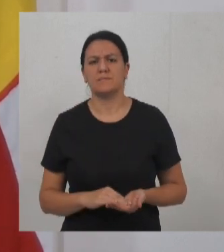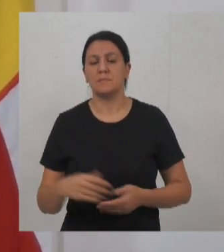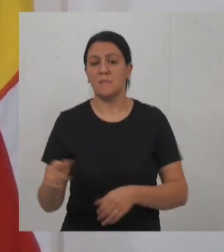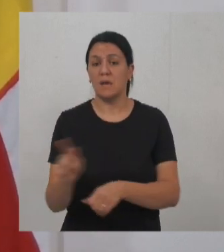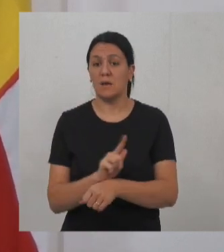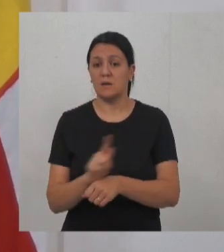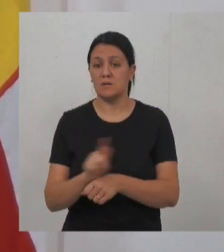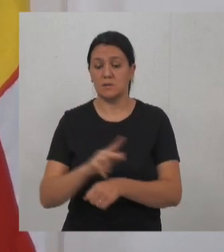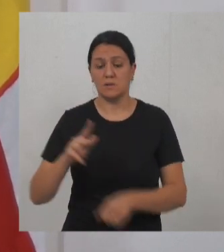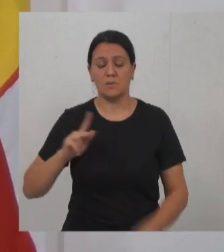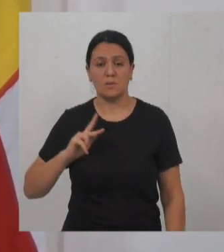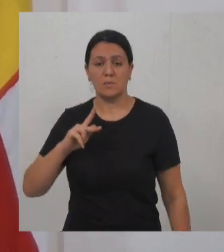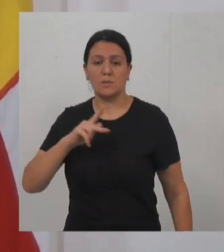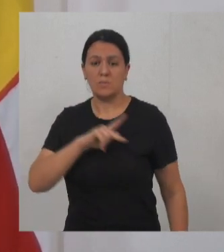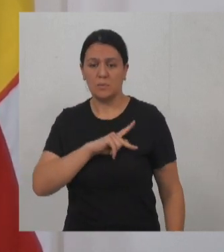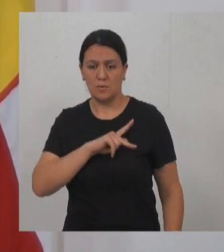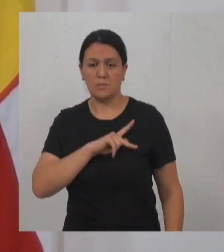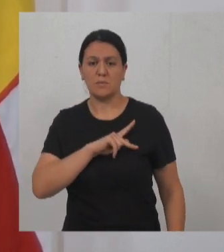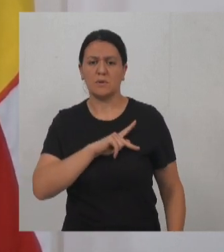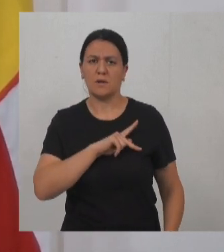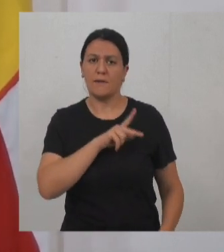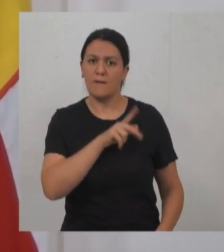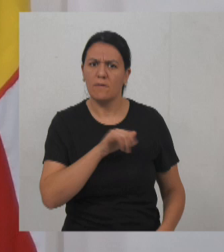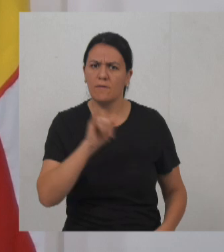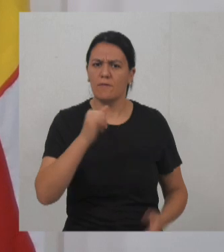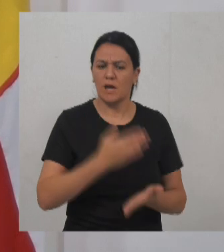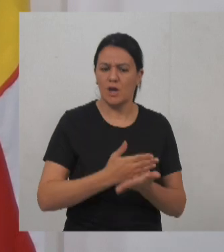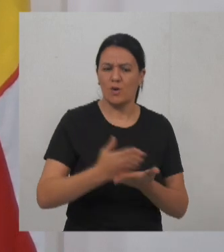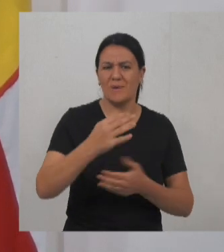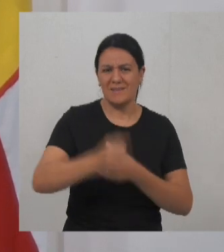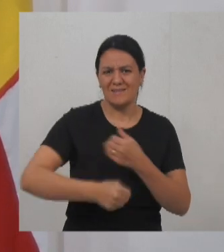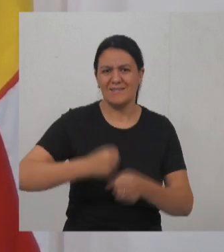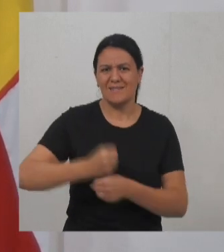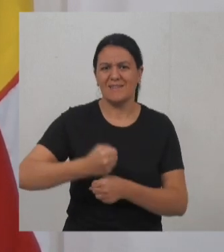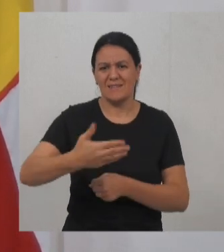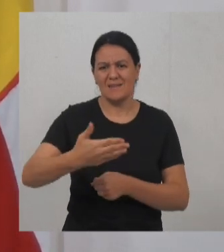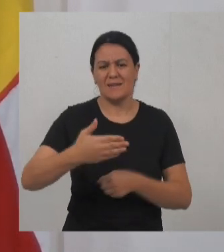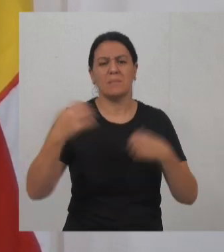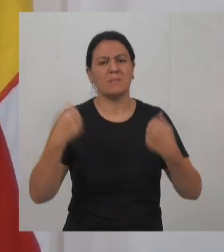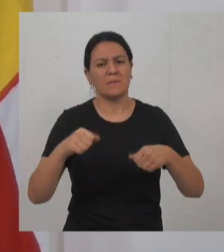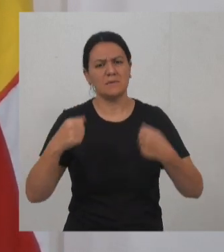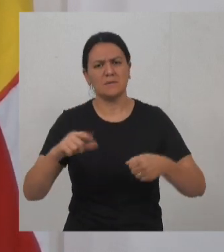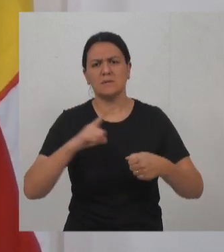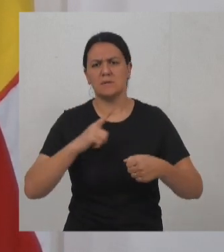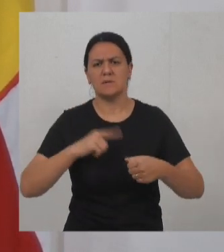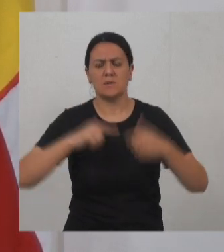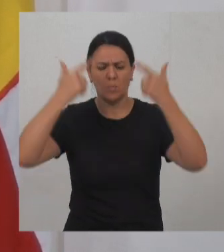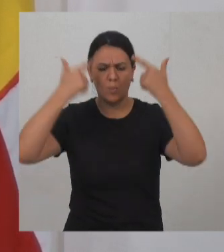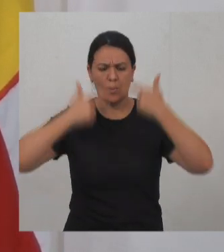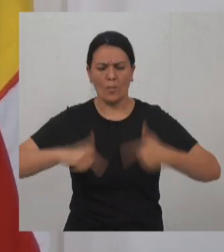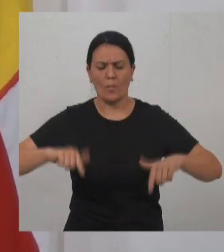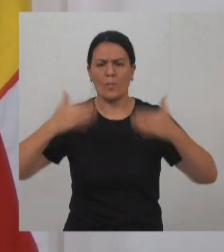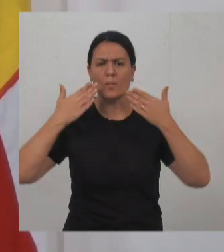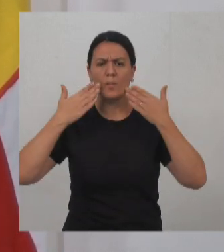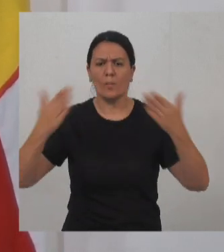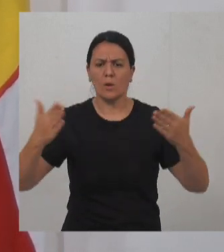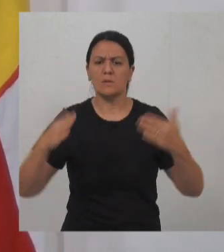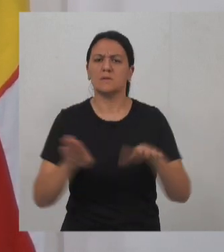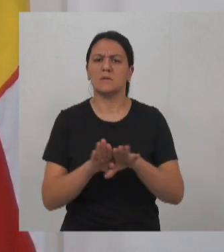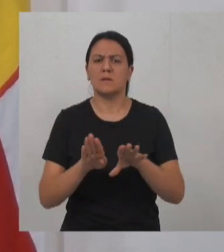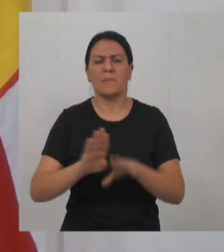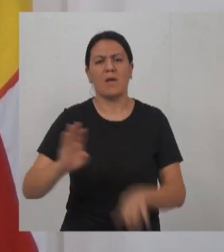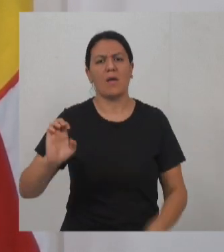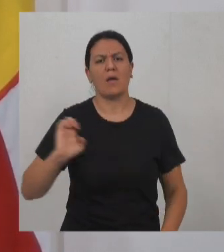está prestes a começar, deve ser pautada pela transparência, pela ética e pelo